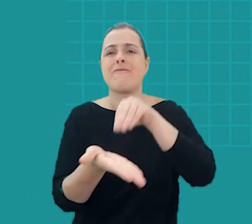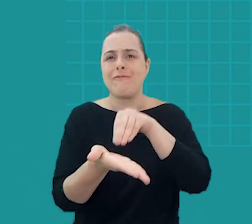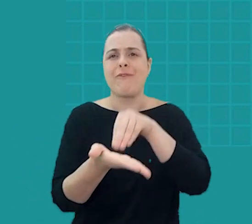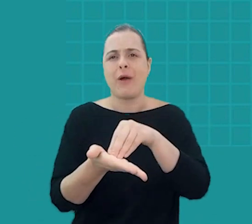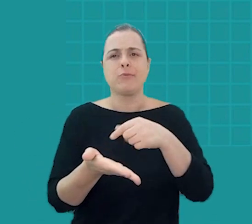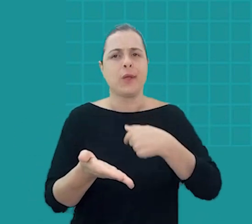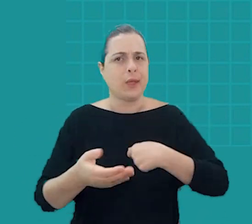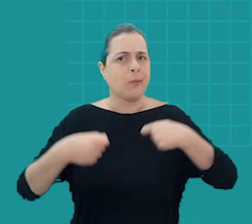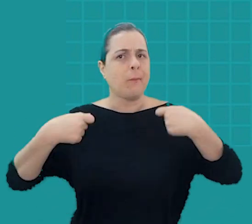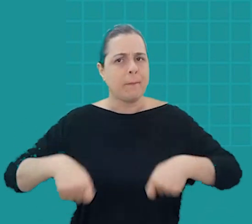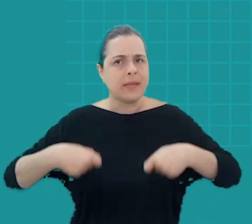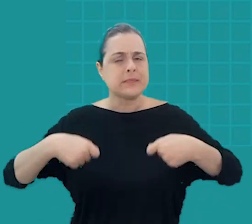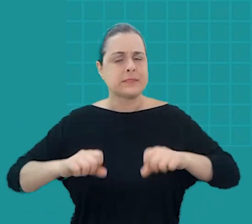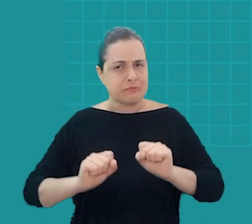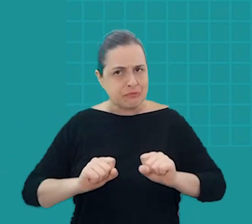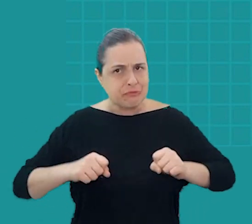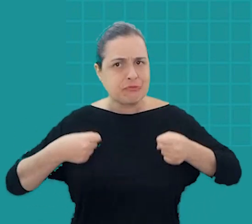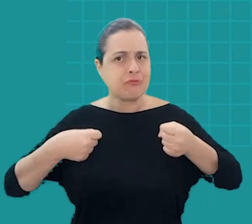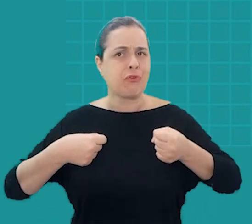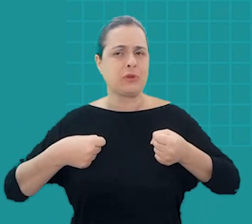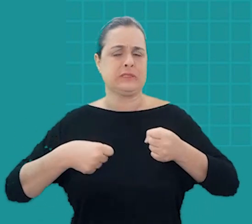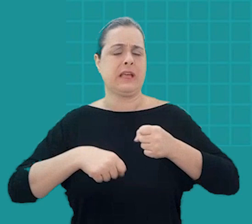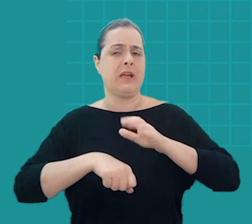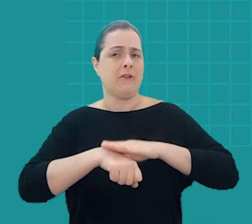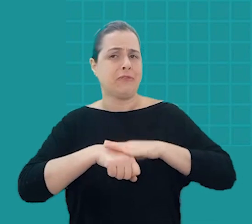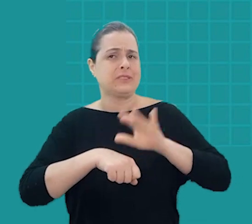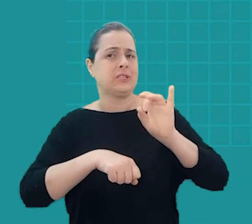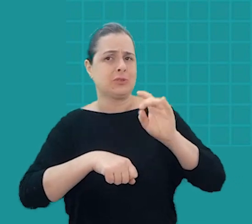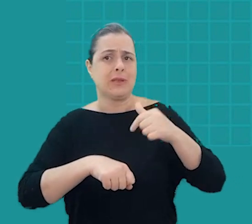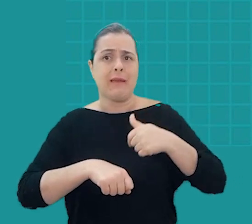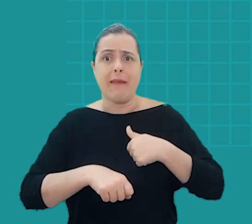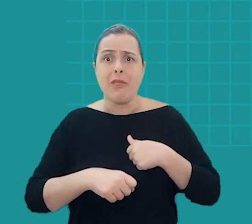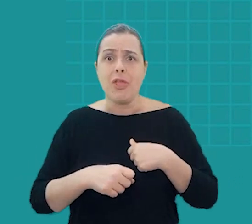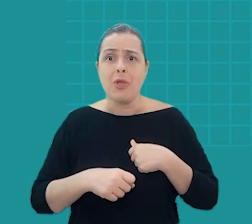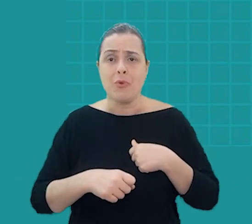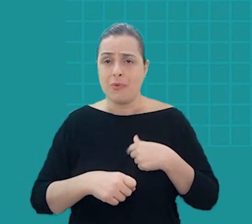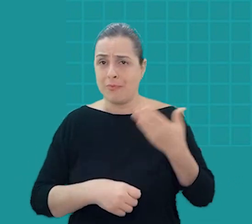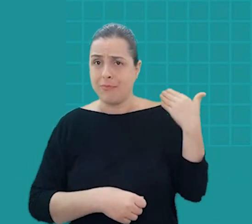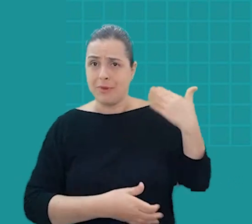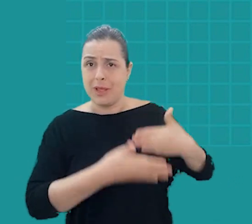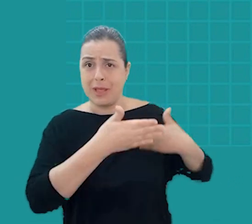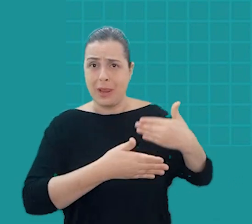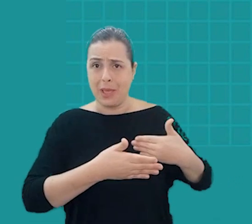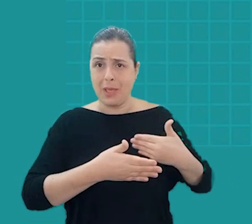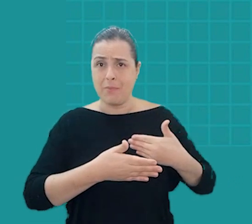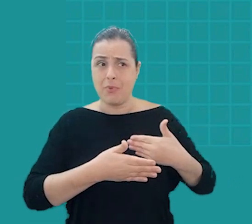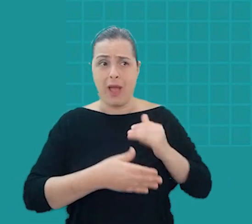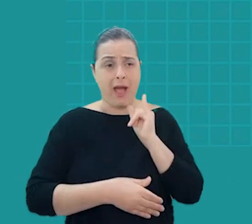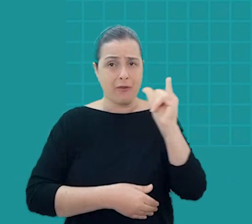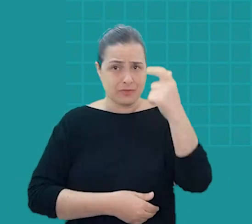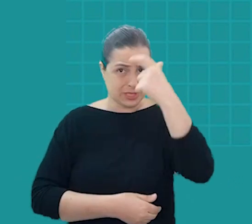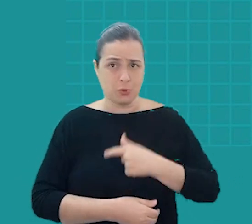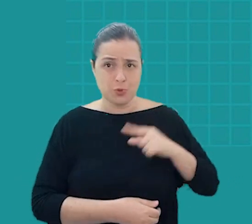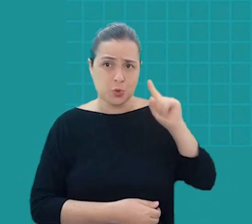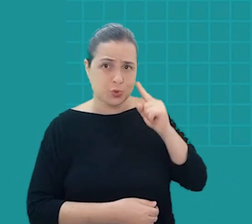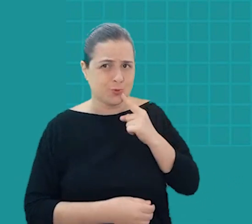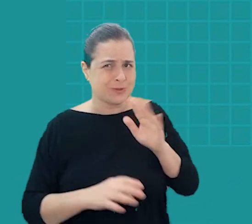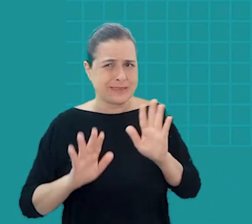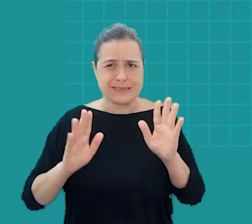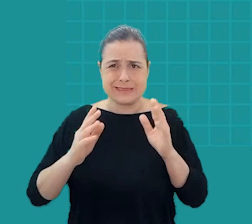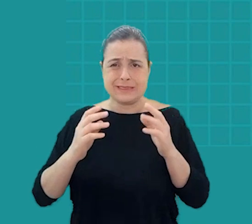fazer quase sozinho. Eu tinha vergonha na época de falar que eu era surdo, mas eu precisava, porque eu tinha que sentar na